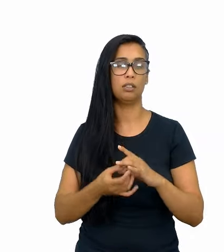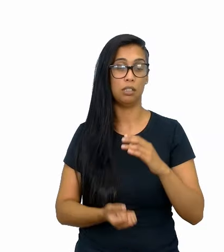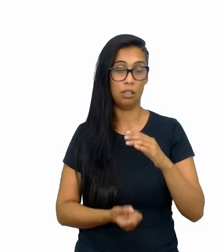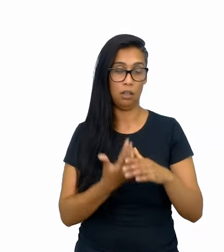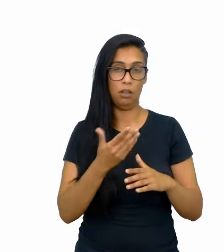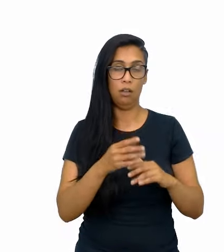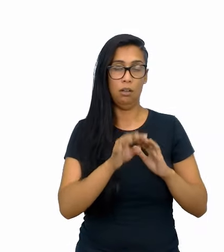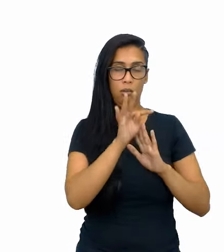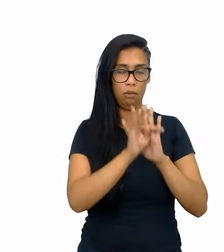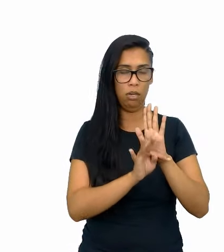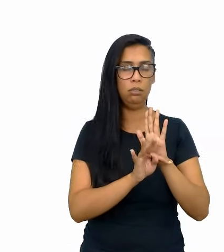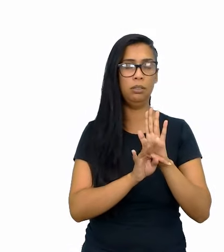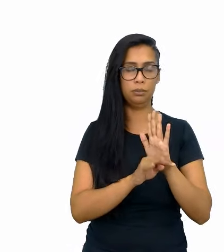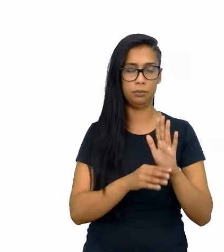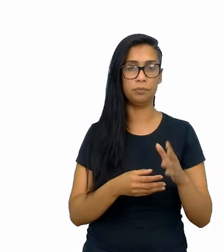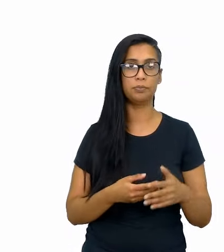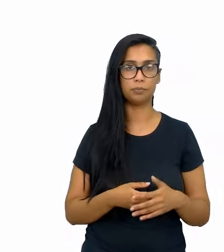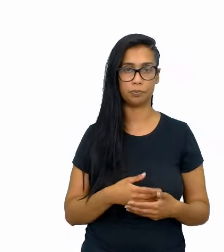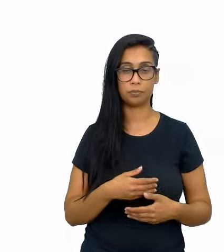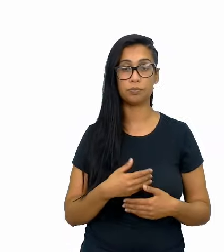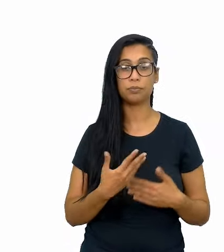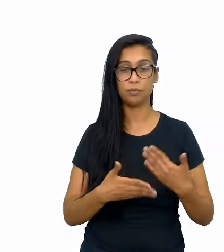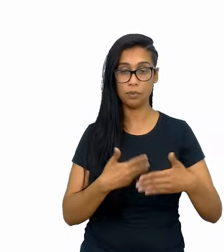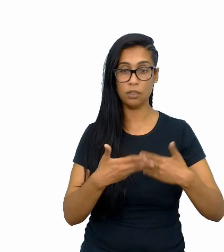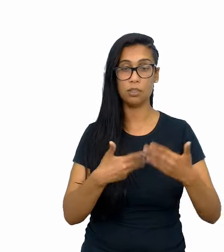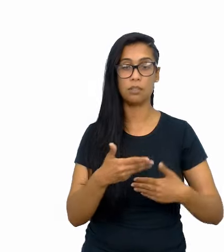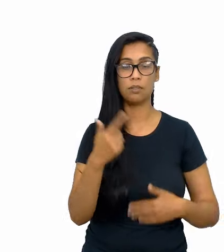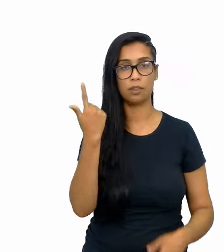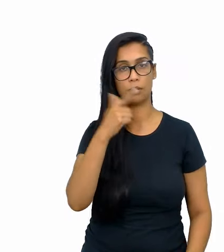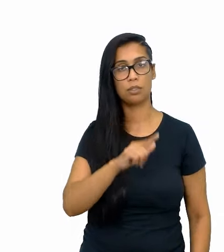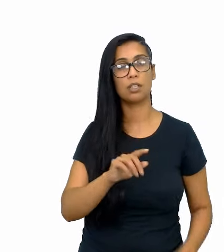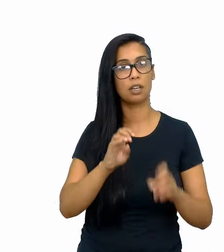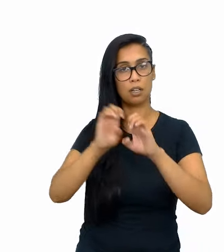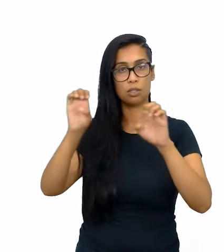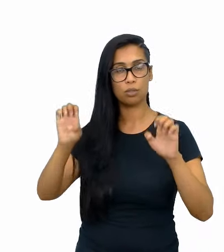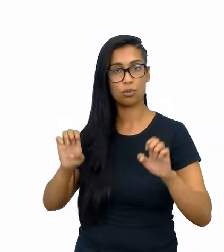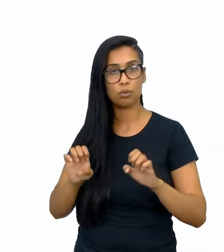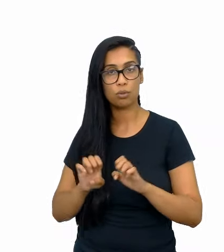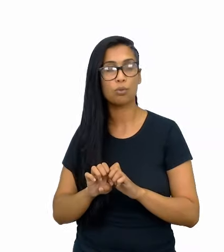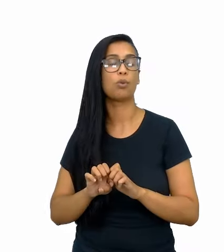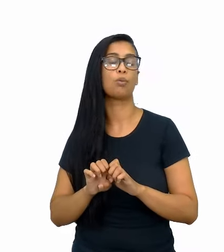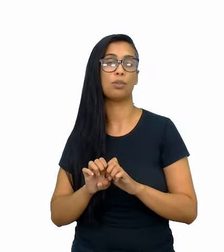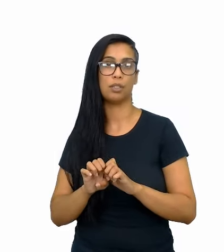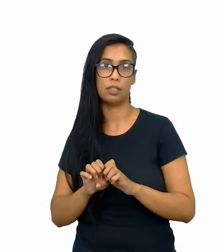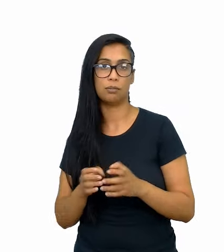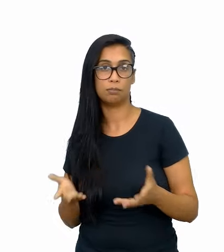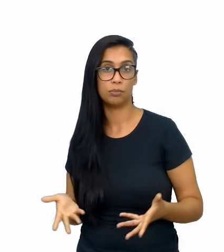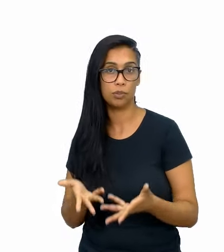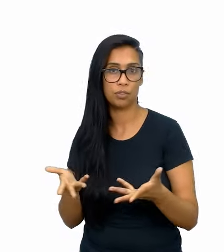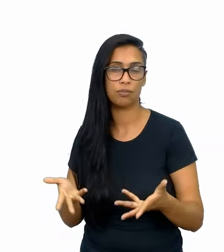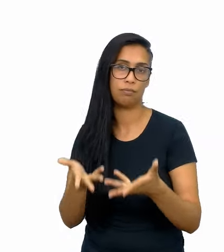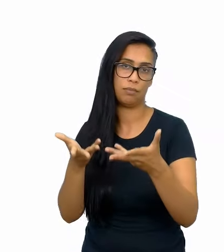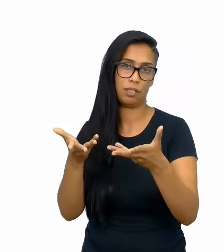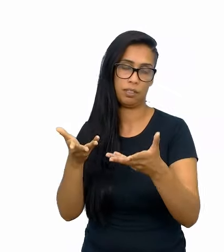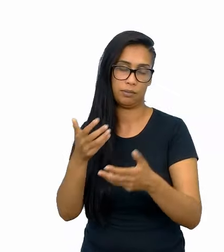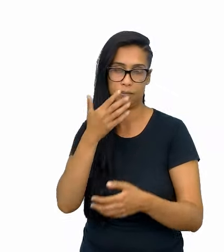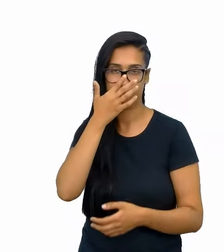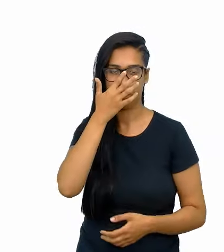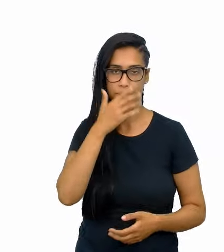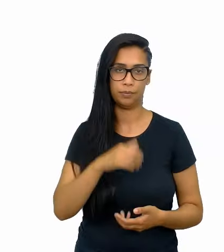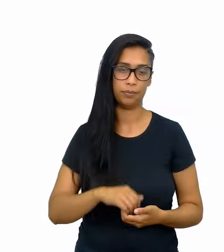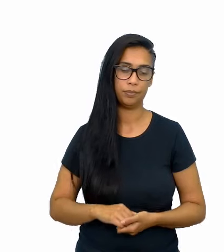que analisar a pertinência desse registro, da estrutura que foi empregada, né? E, para isso, nós